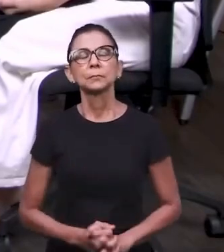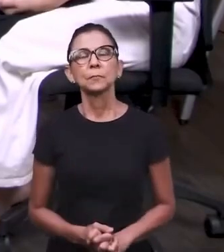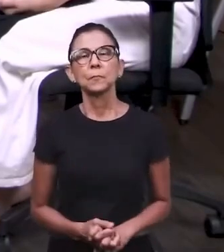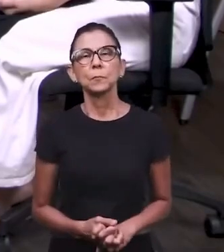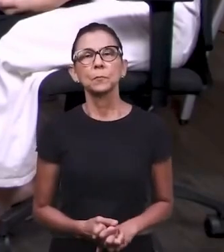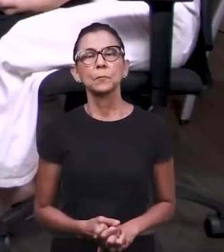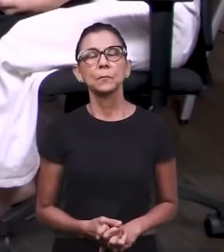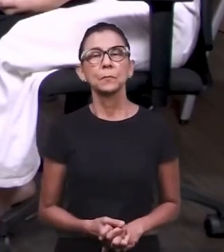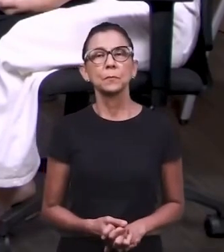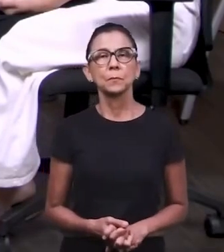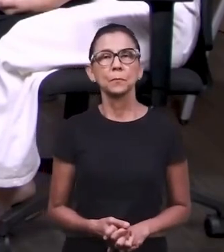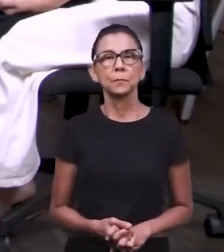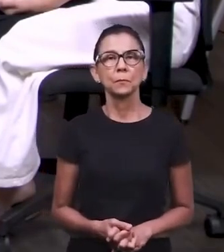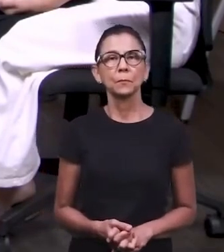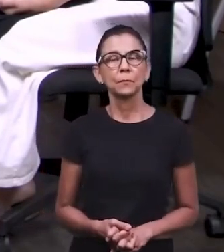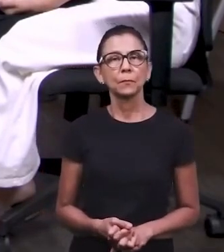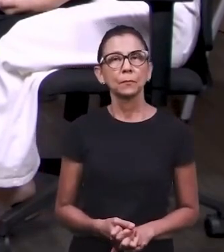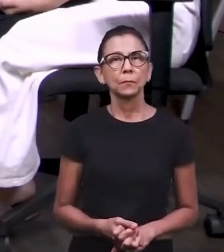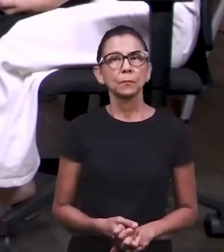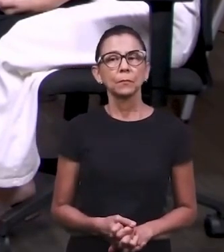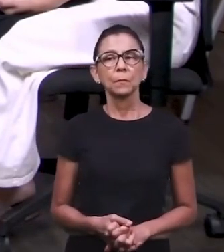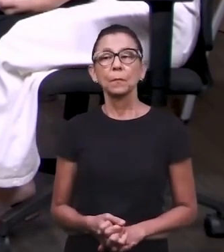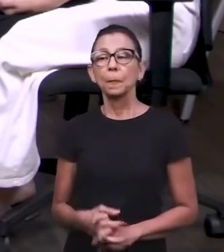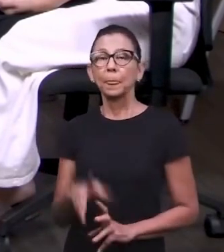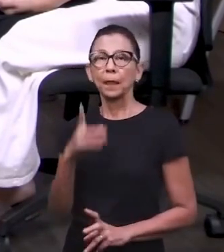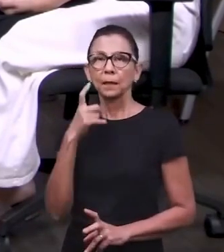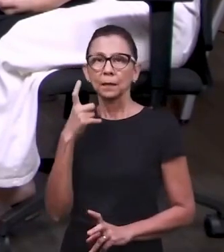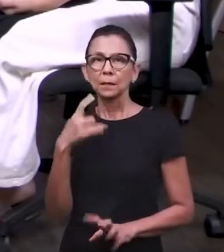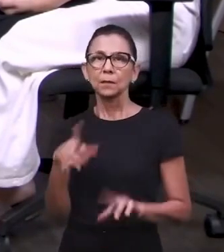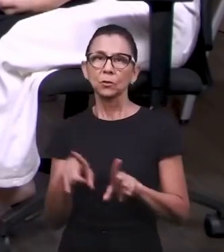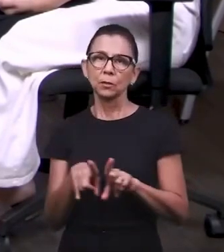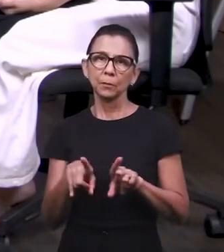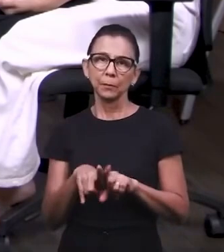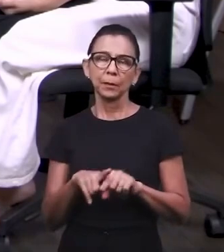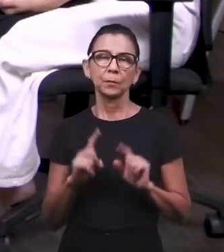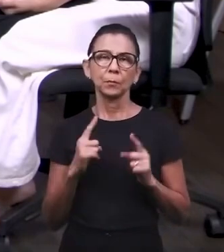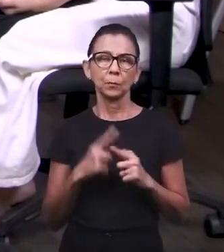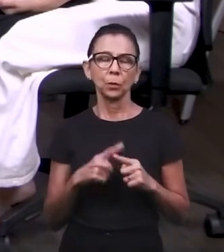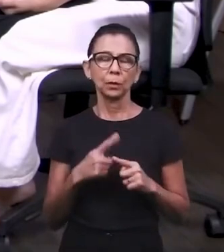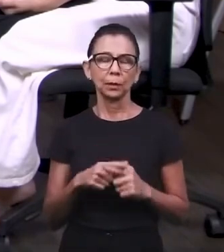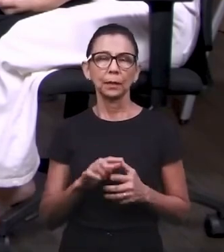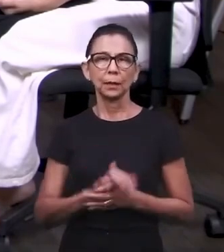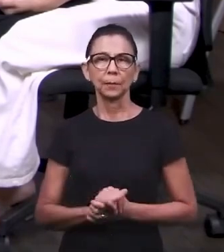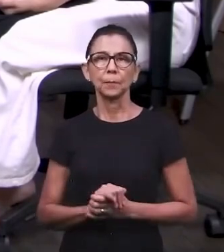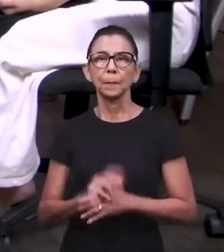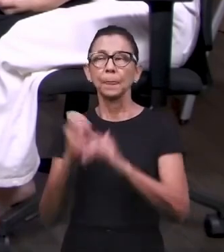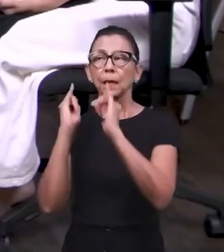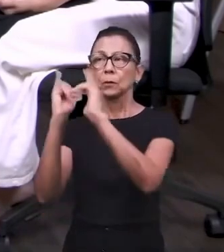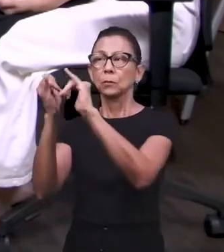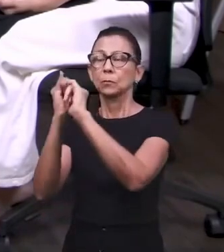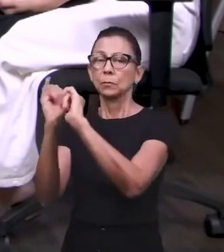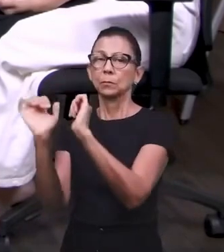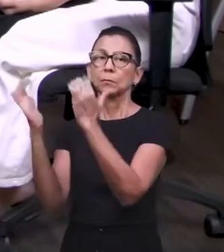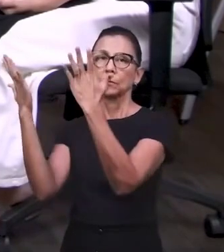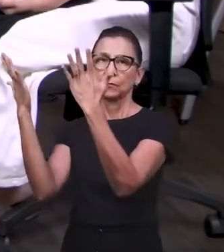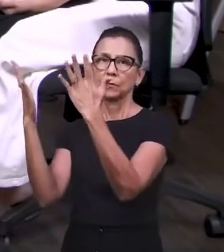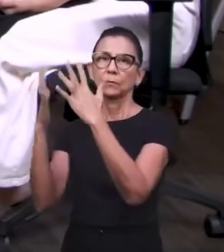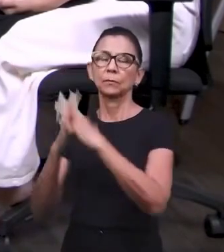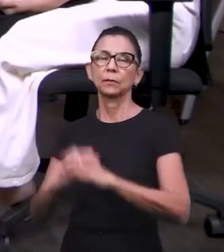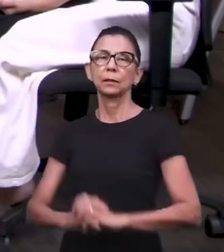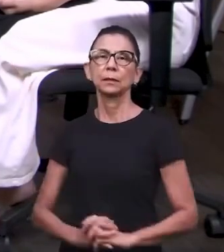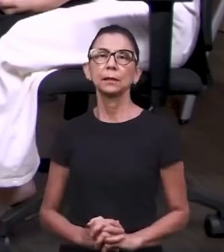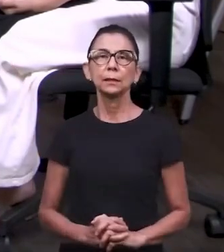que como nós estamos aqui fazendo a ligação com Trombetas e festas no Trombetas e festas nós vios aquela aquela visão de